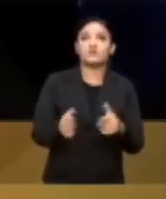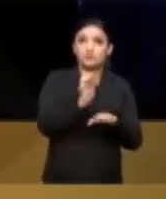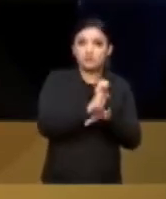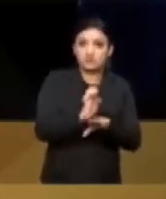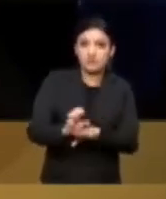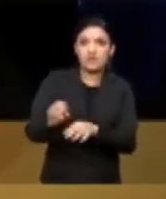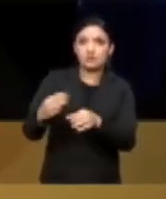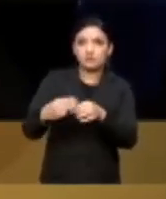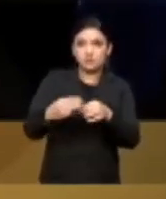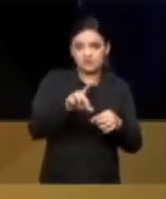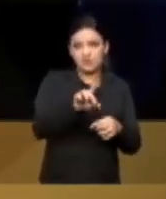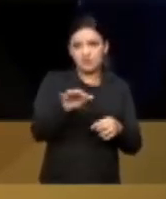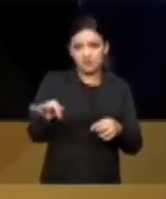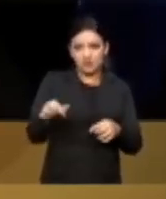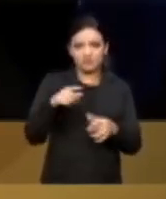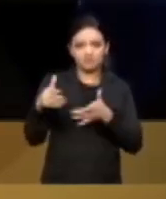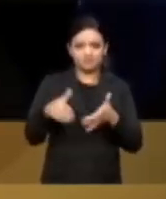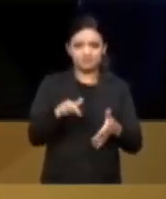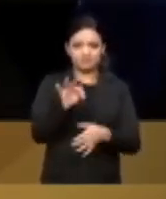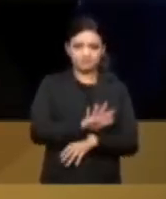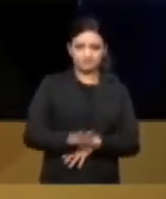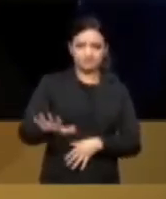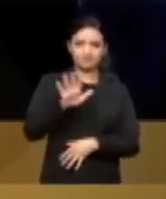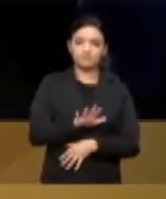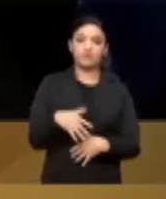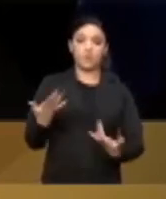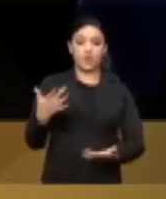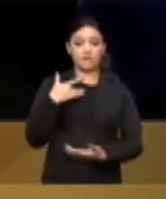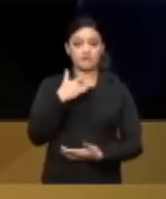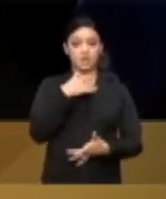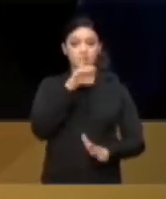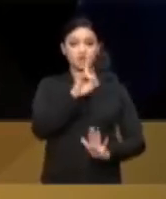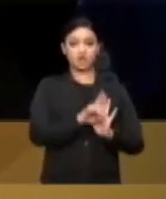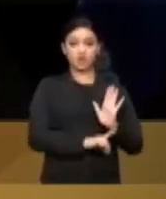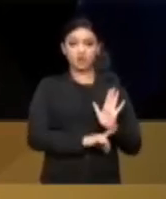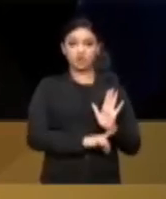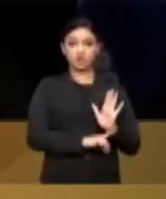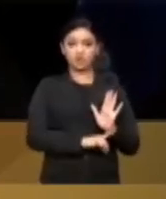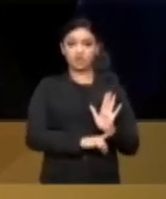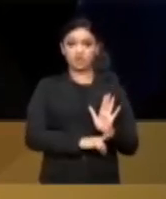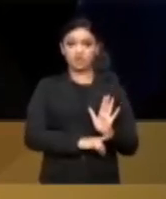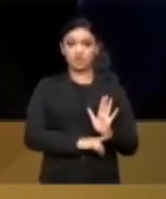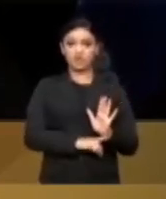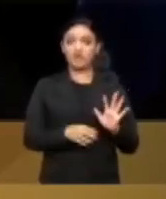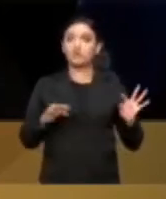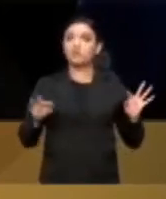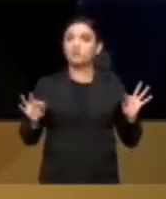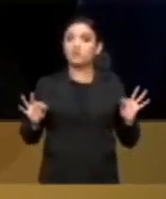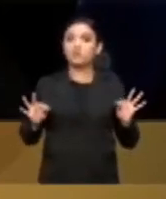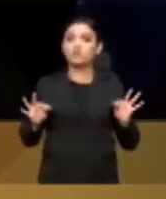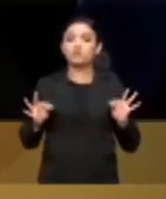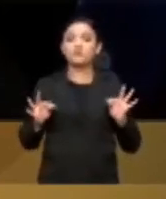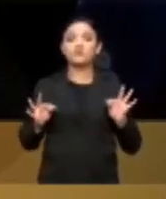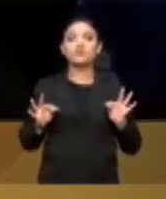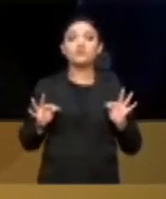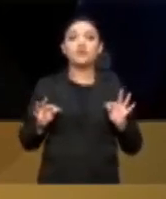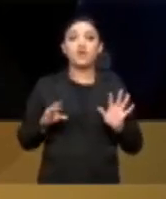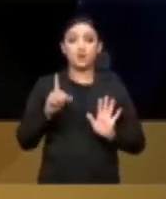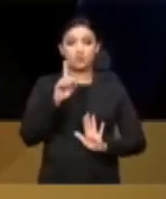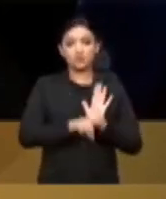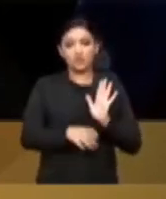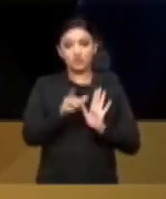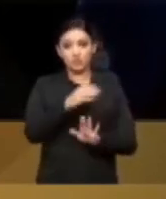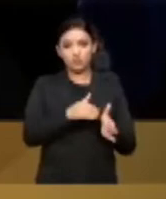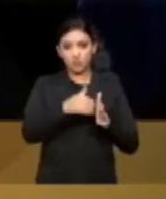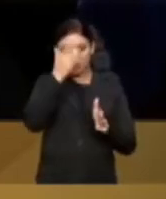integrante da Federação Brasileira. A saúde é direito fundamental que impõe a todos os entes políticos o dever de proteção